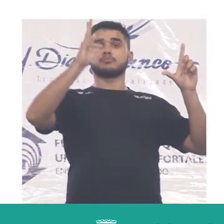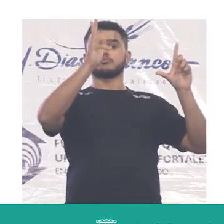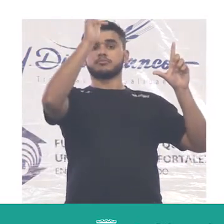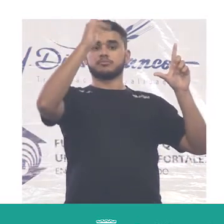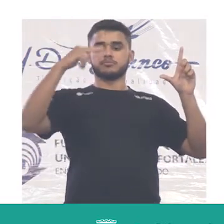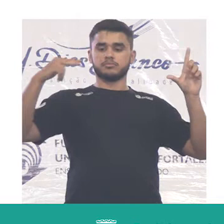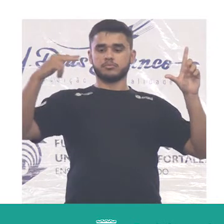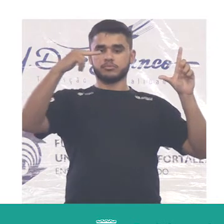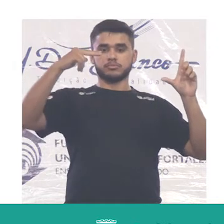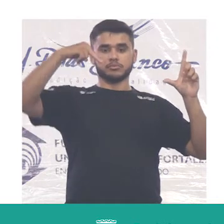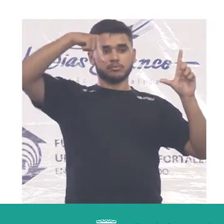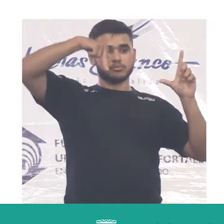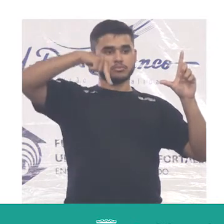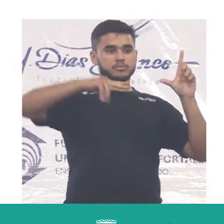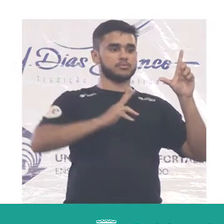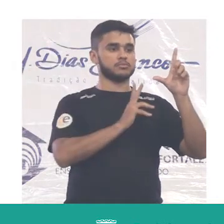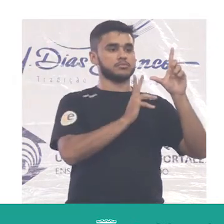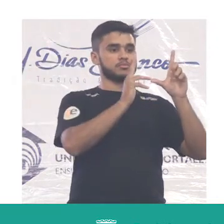volume da caixa.